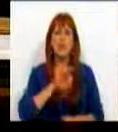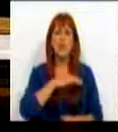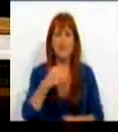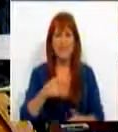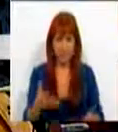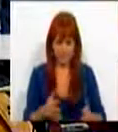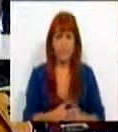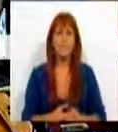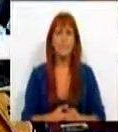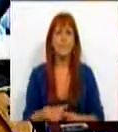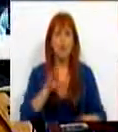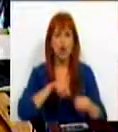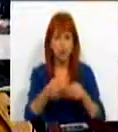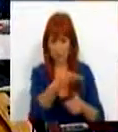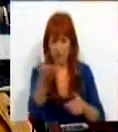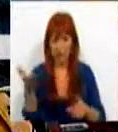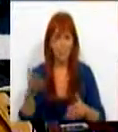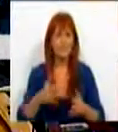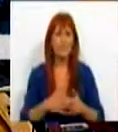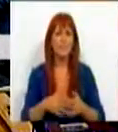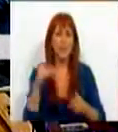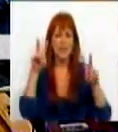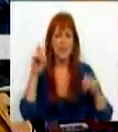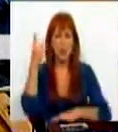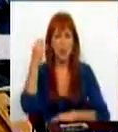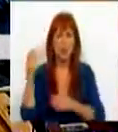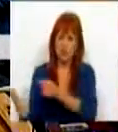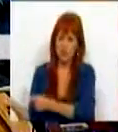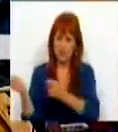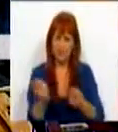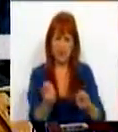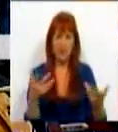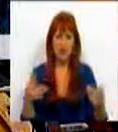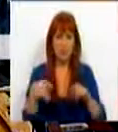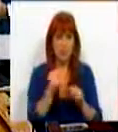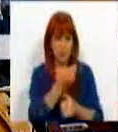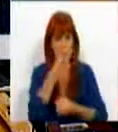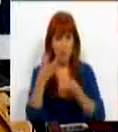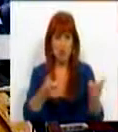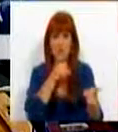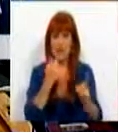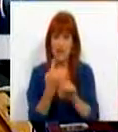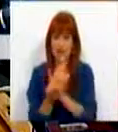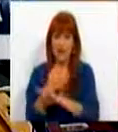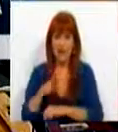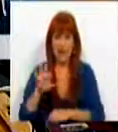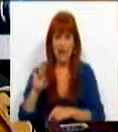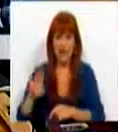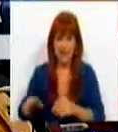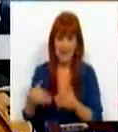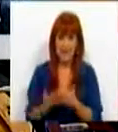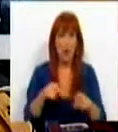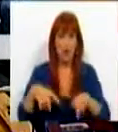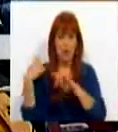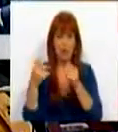Sr. Presidente, Srs. Deputados, um dos temas que é trazido neste conjunto de medidas que o CDS põe hoje aqui à